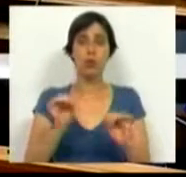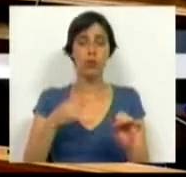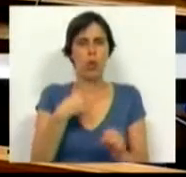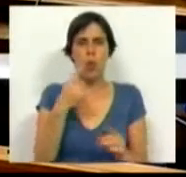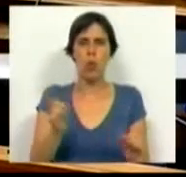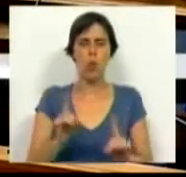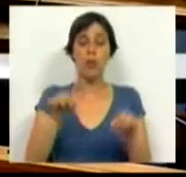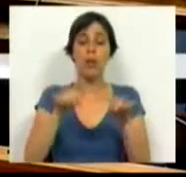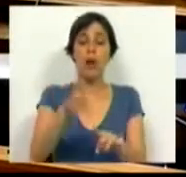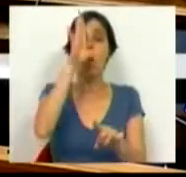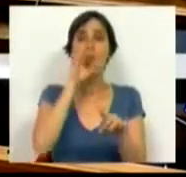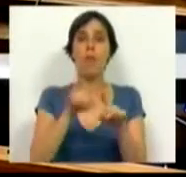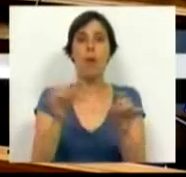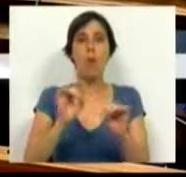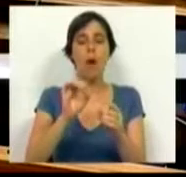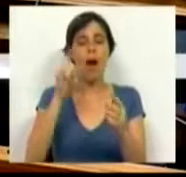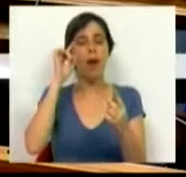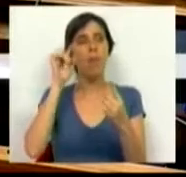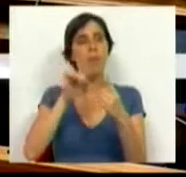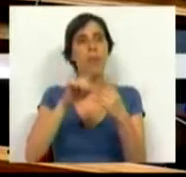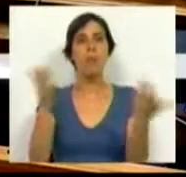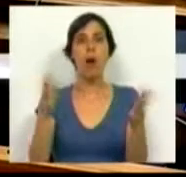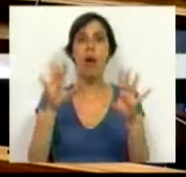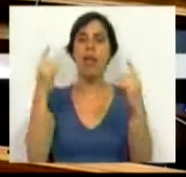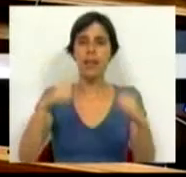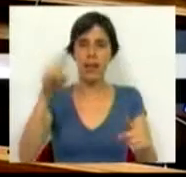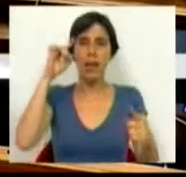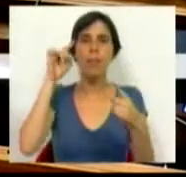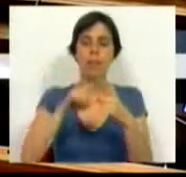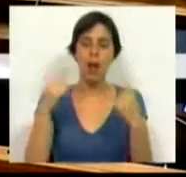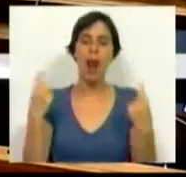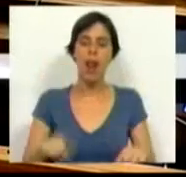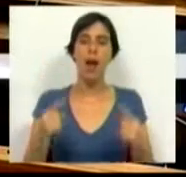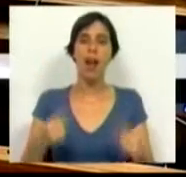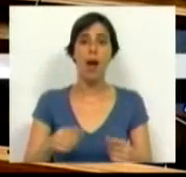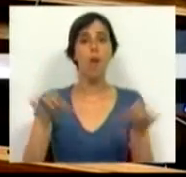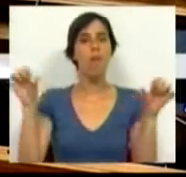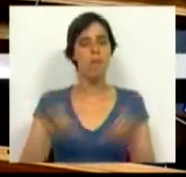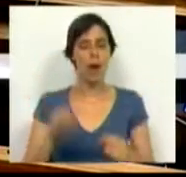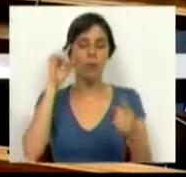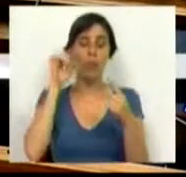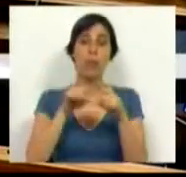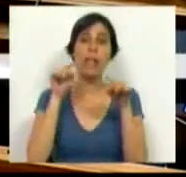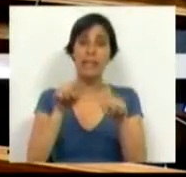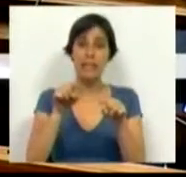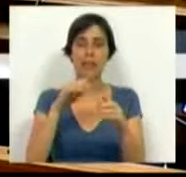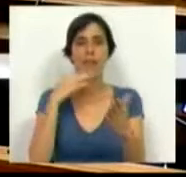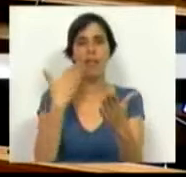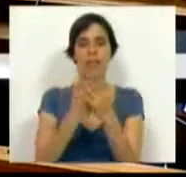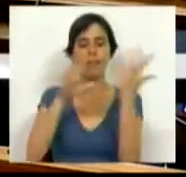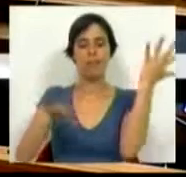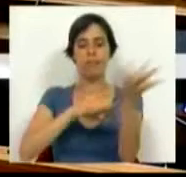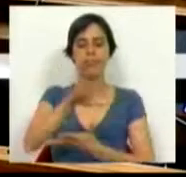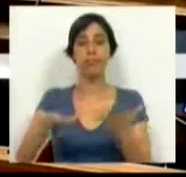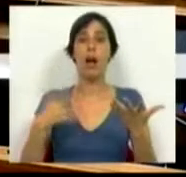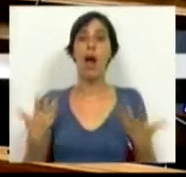digo que esta governação não tenha propósito. Ela tem propósito, um mau propósito, e foi esse propósito que